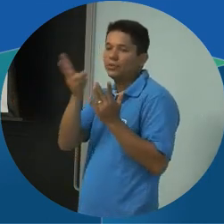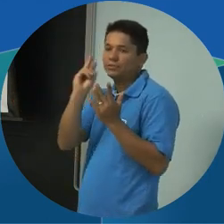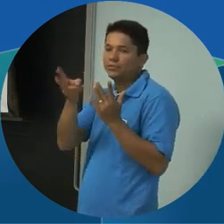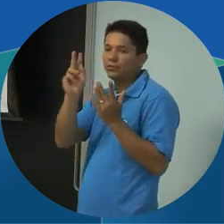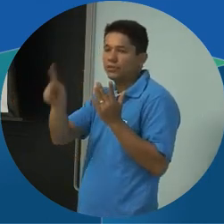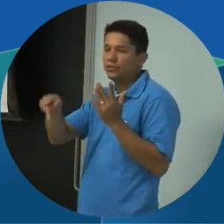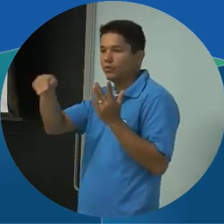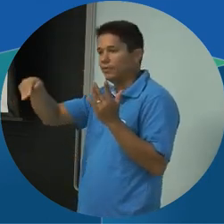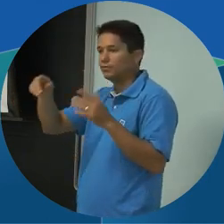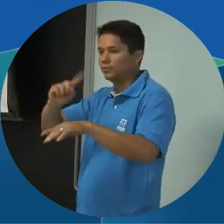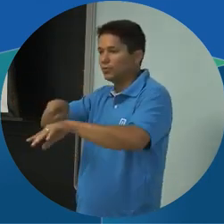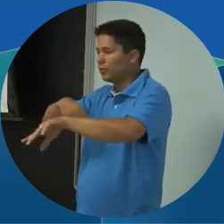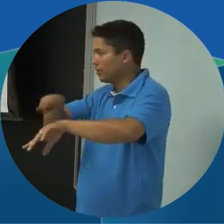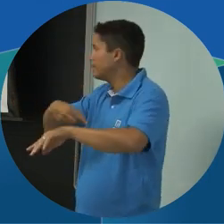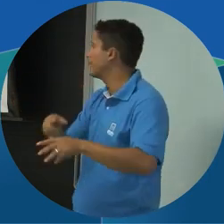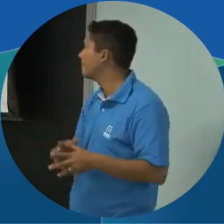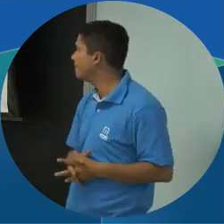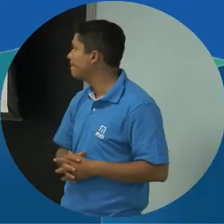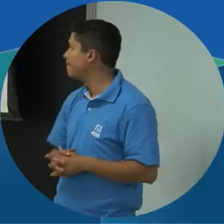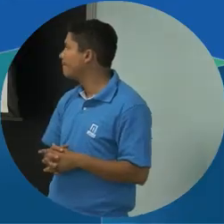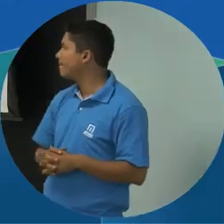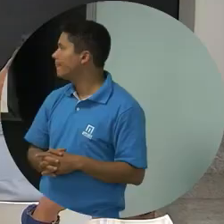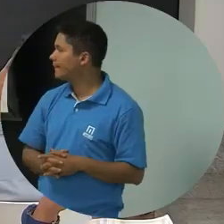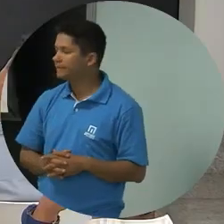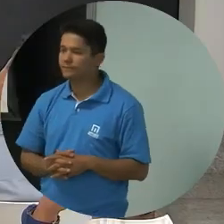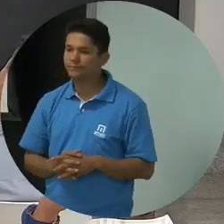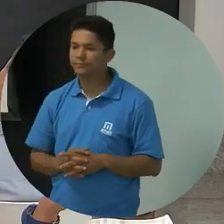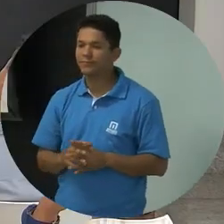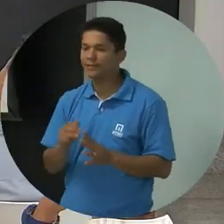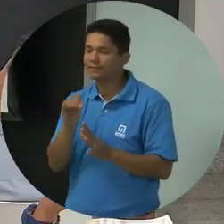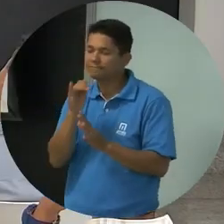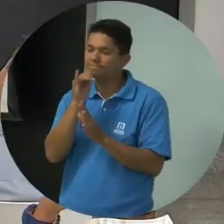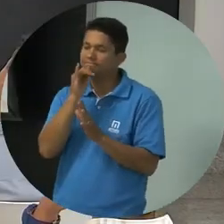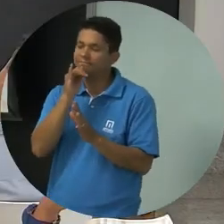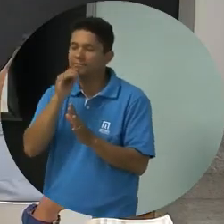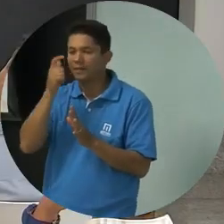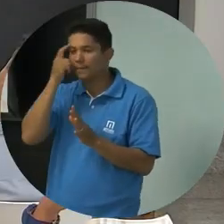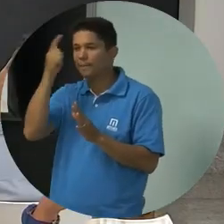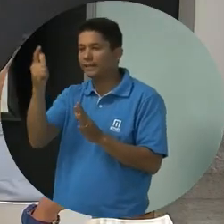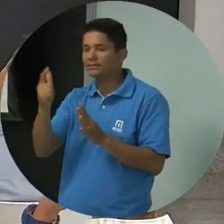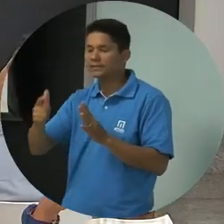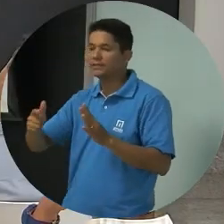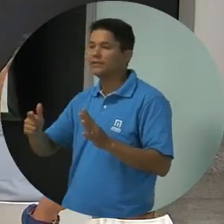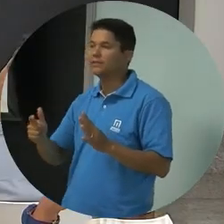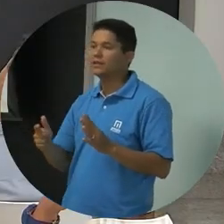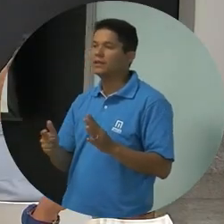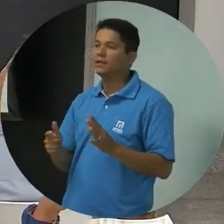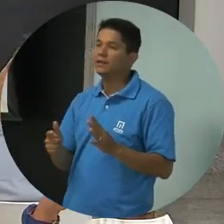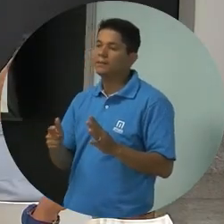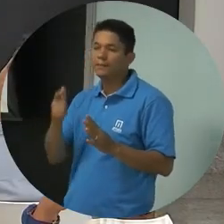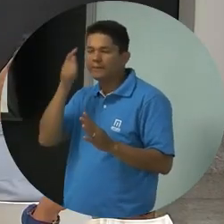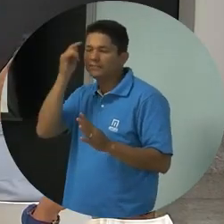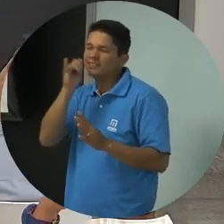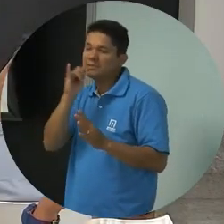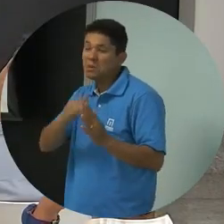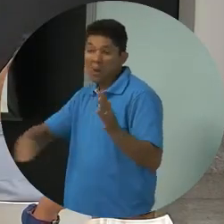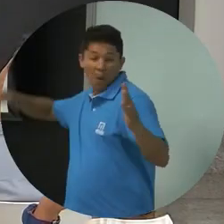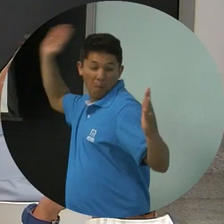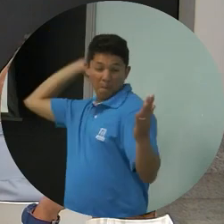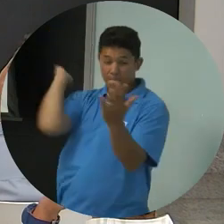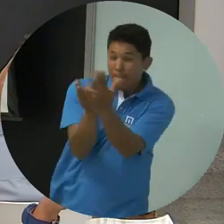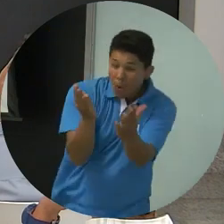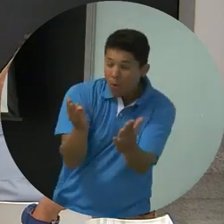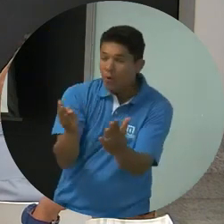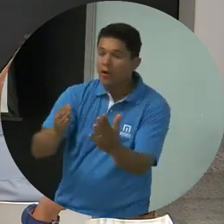Então, a gente pode imaginar o seguinte. Imagina uma cacetada de 2.500 quilos, né, a mais